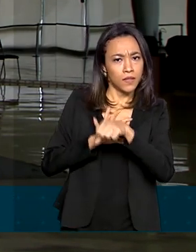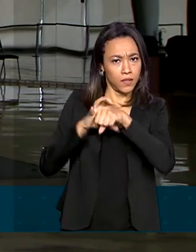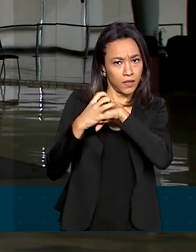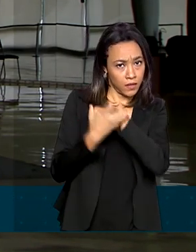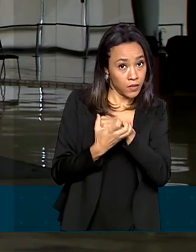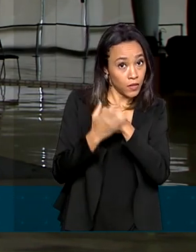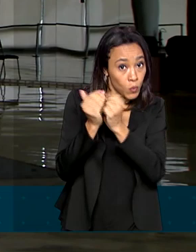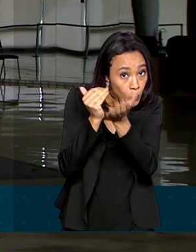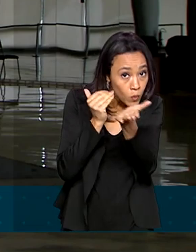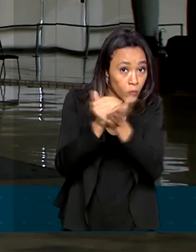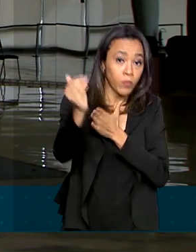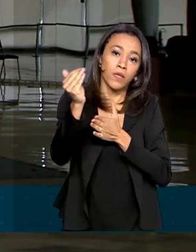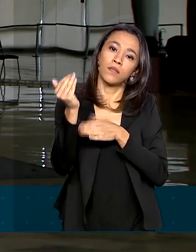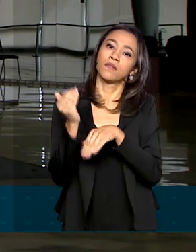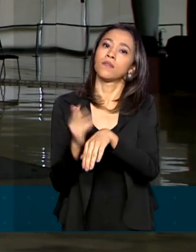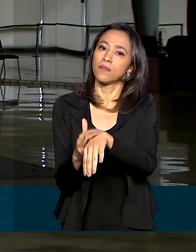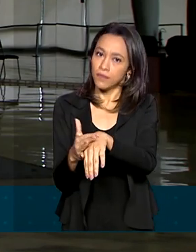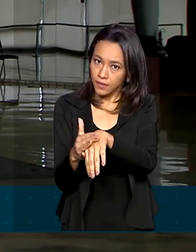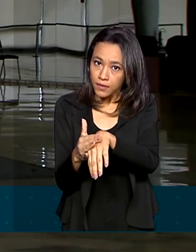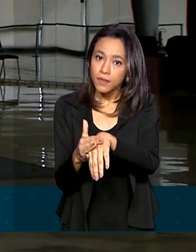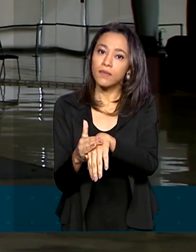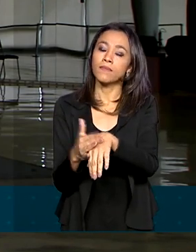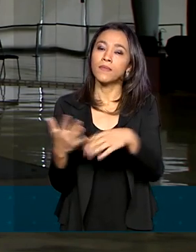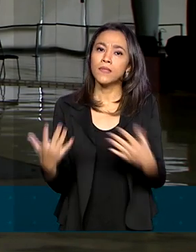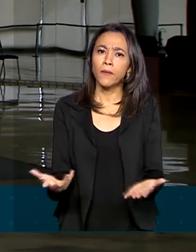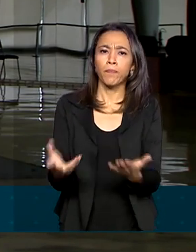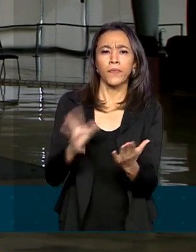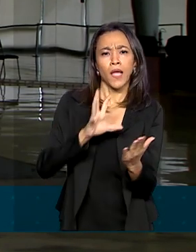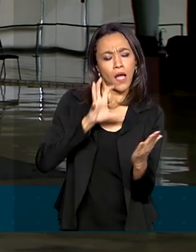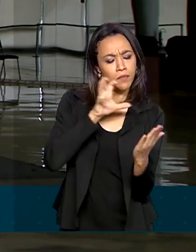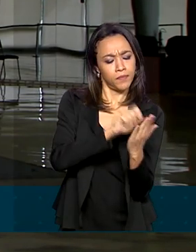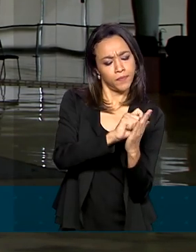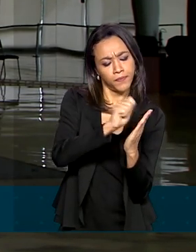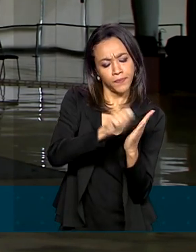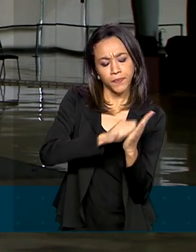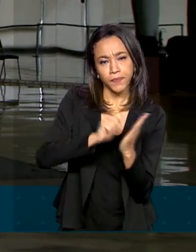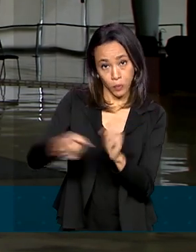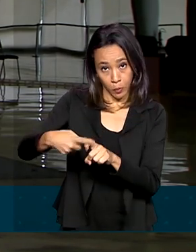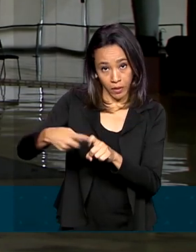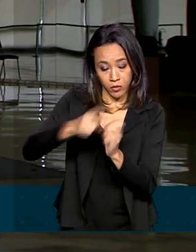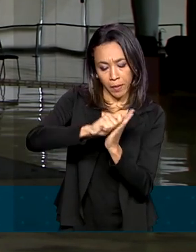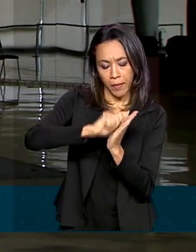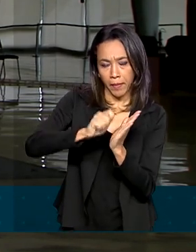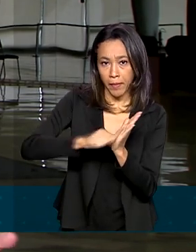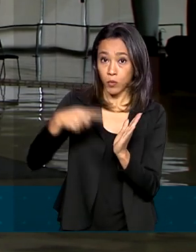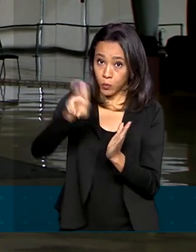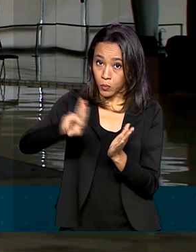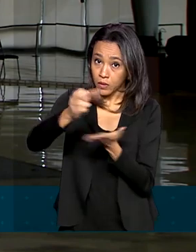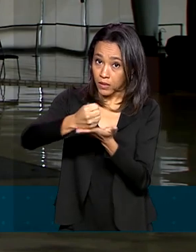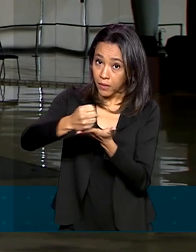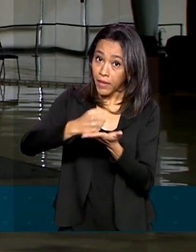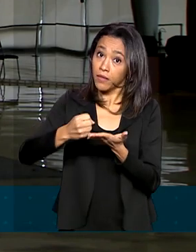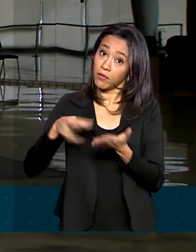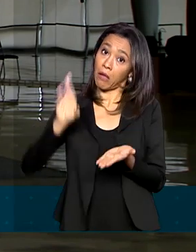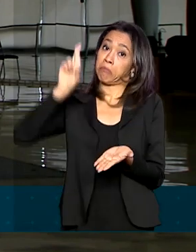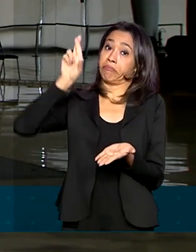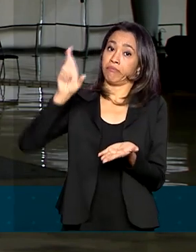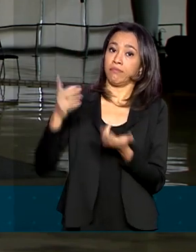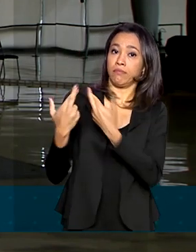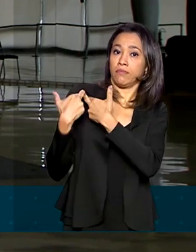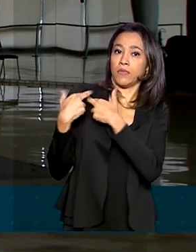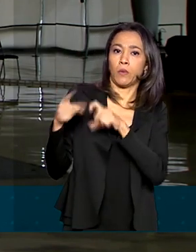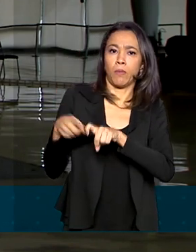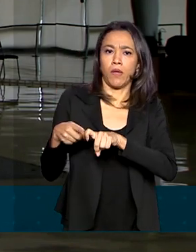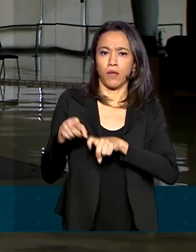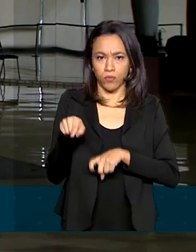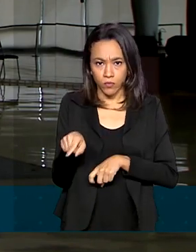no estágio inicial da doença. A prescrição da cloroquina nesses casos fica a critério do médico, além de